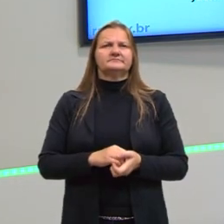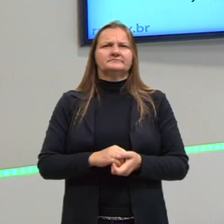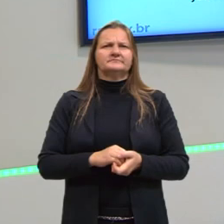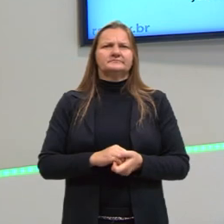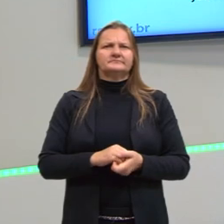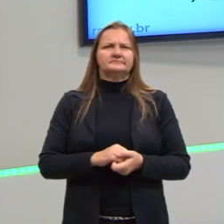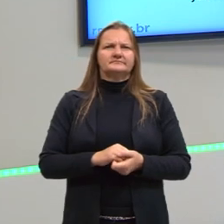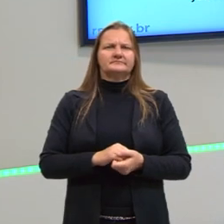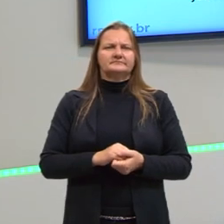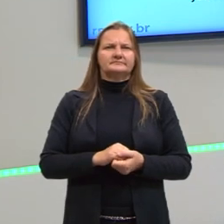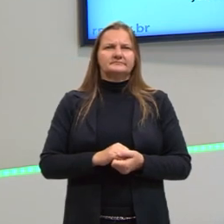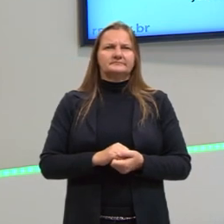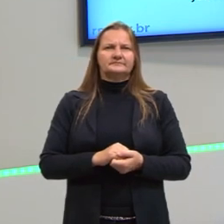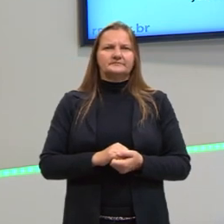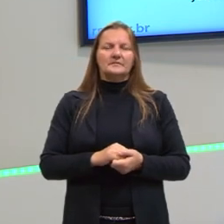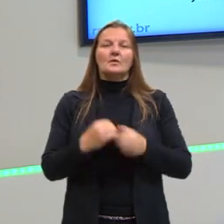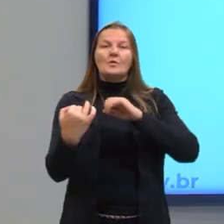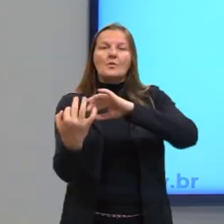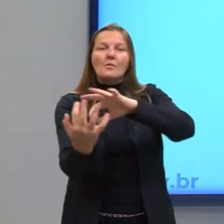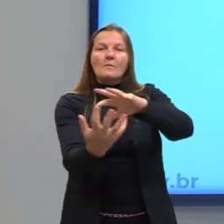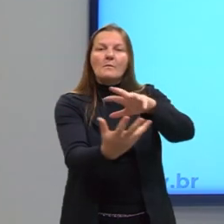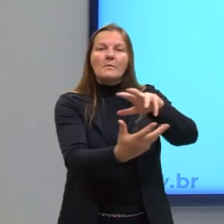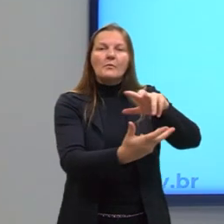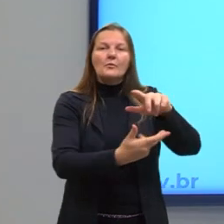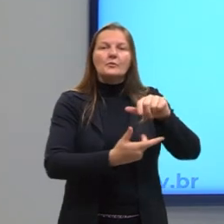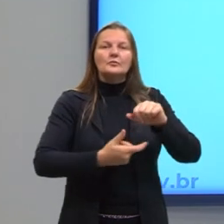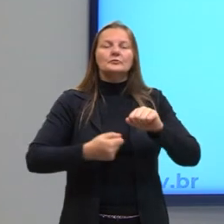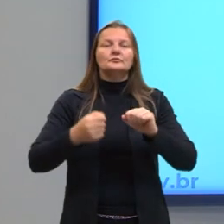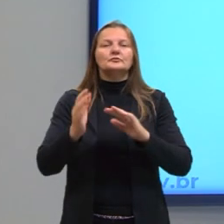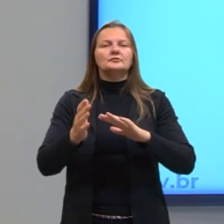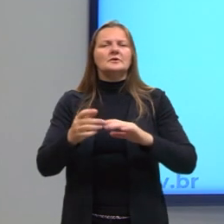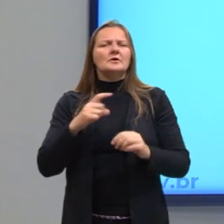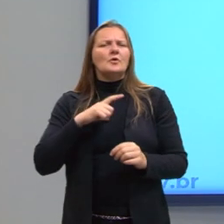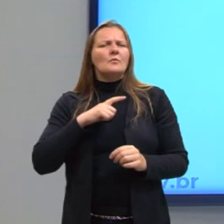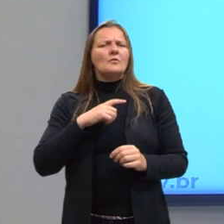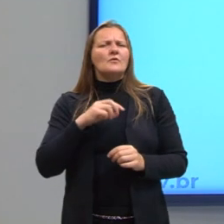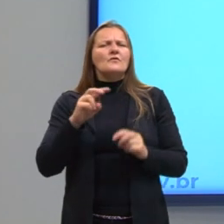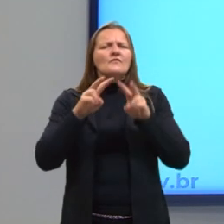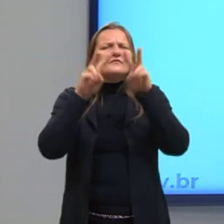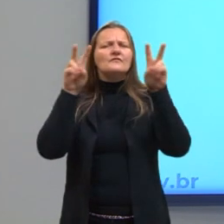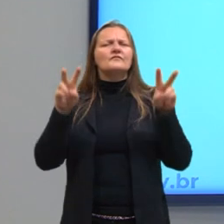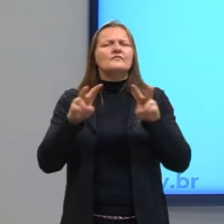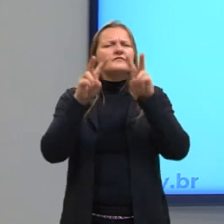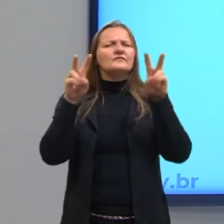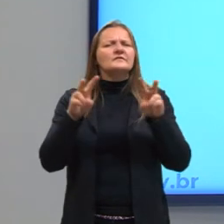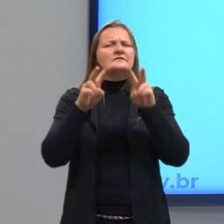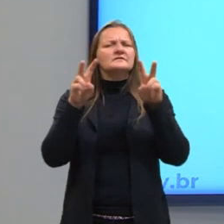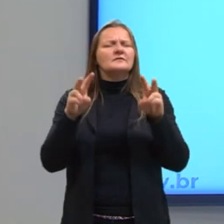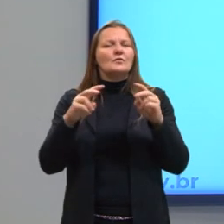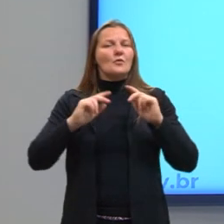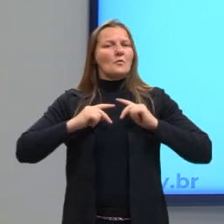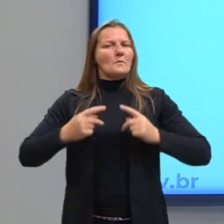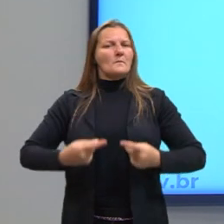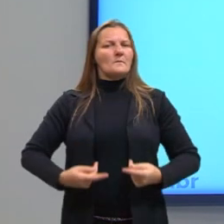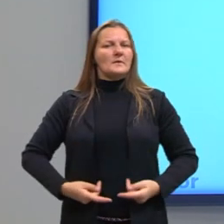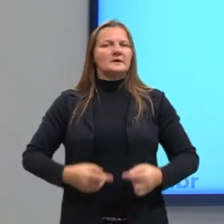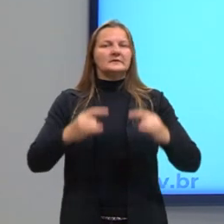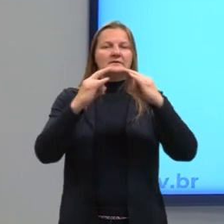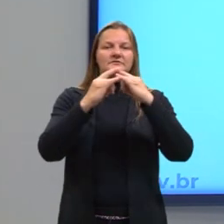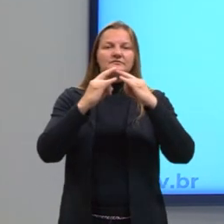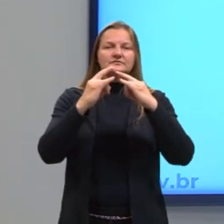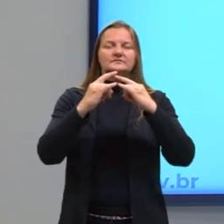mundo o mundo contemporâneo um deslocamento da Visão mais humana de ações para ordem mais exterior As instituições